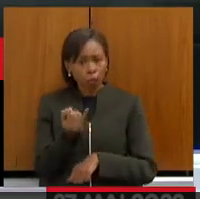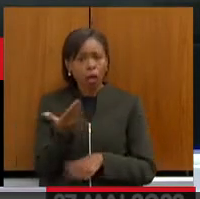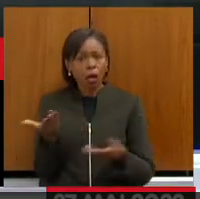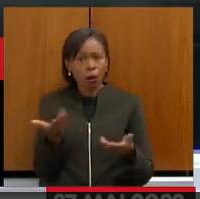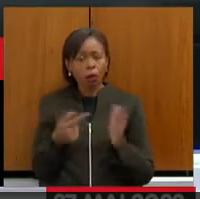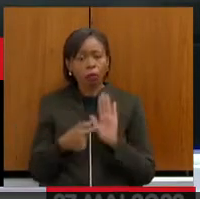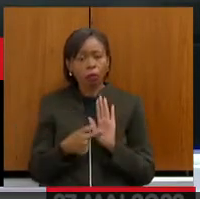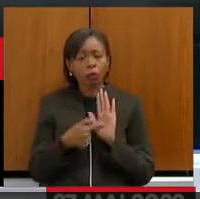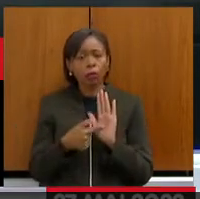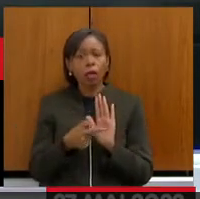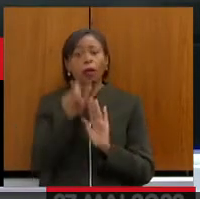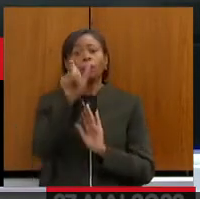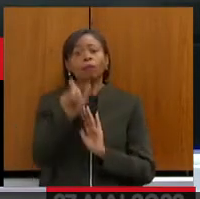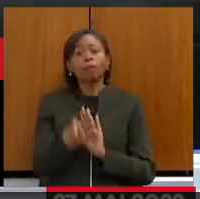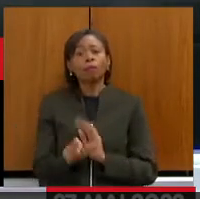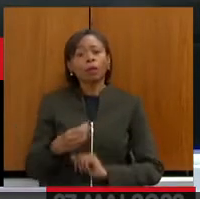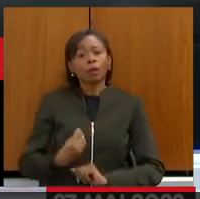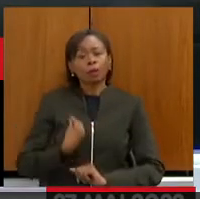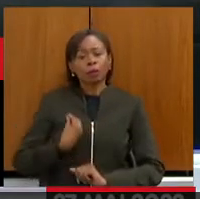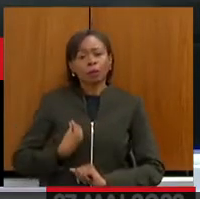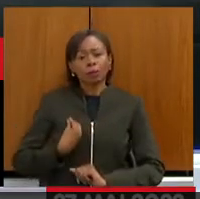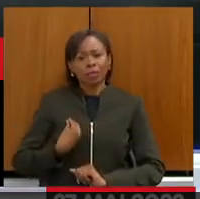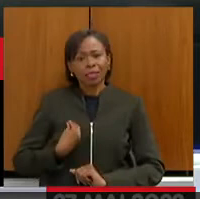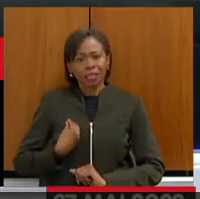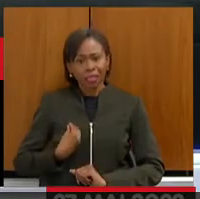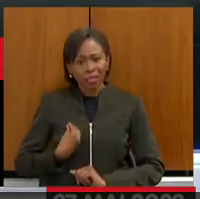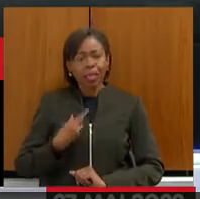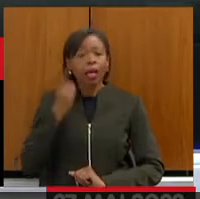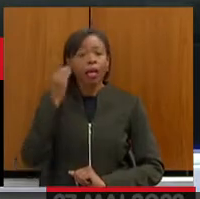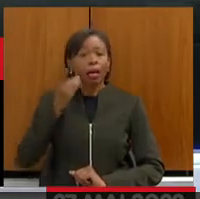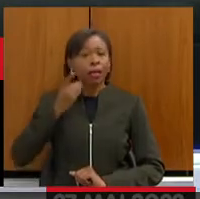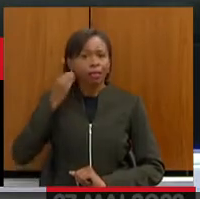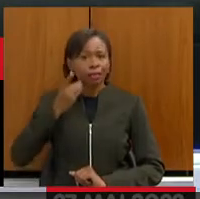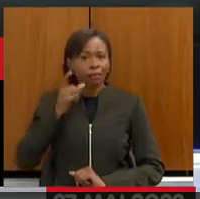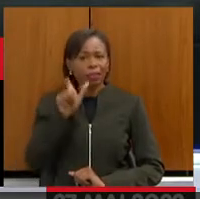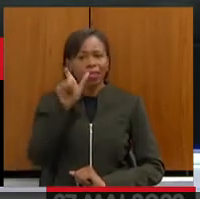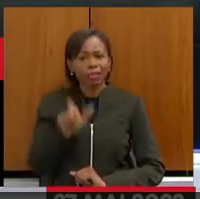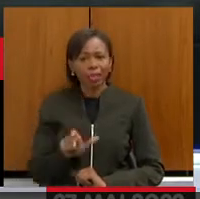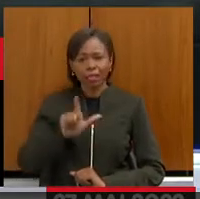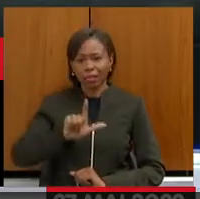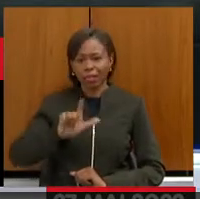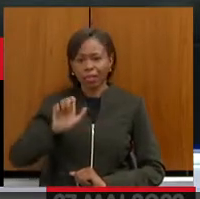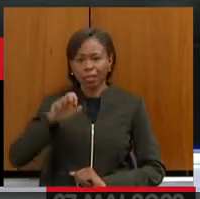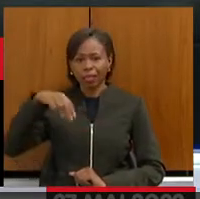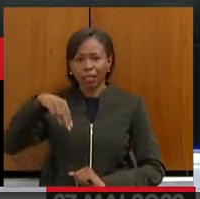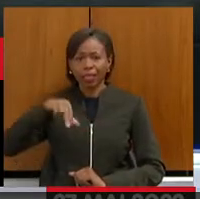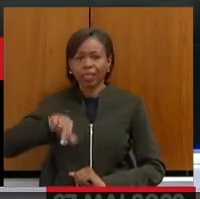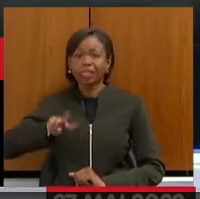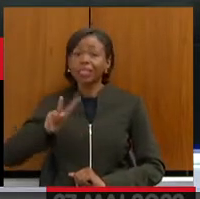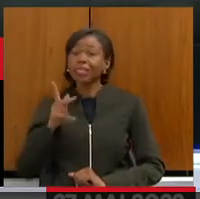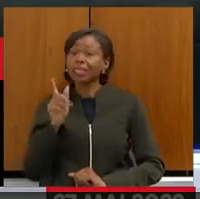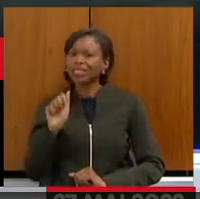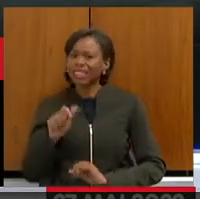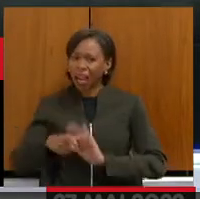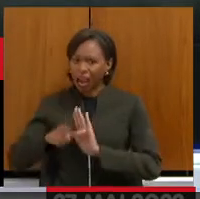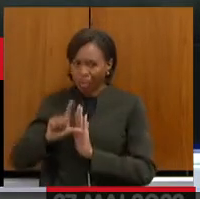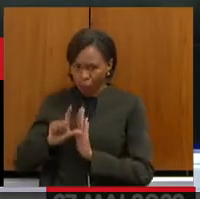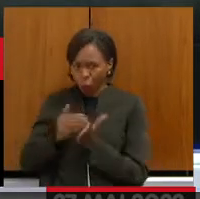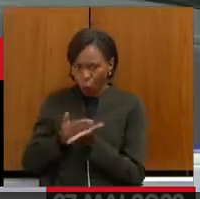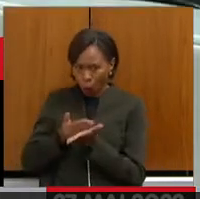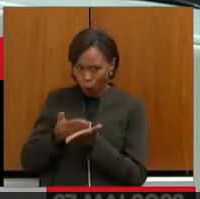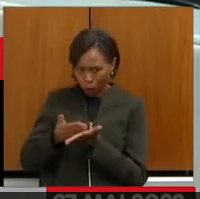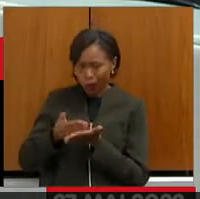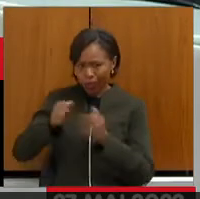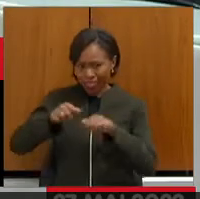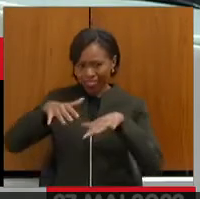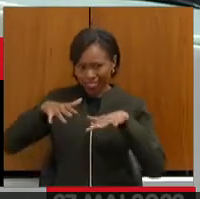e registrar a presença da nossa querida deitada Leninha que iniciou os nossos trabalhos aqui de